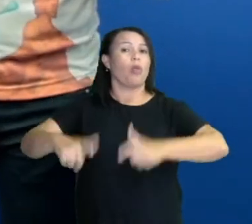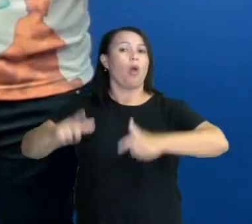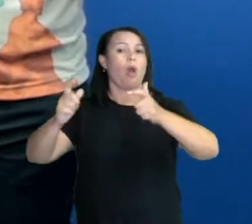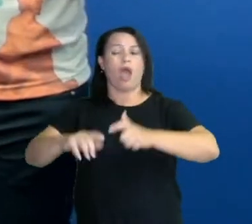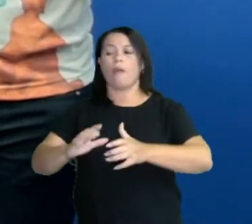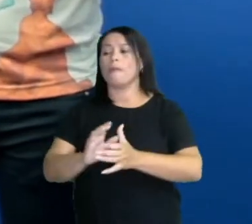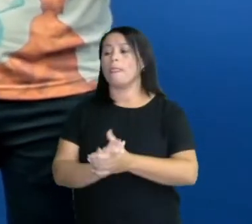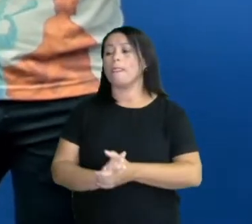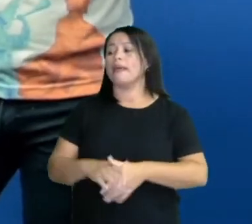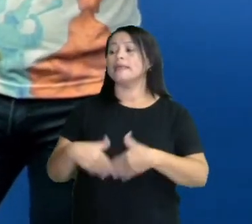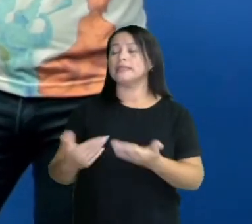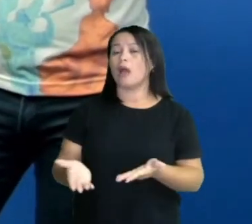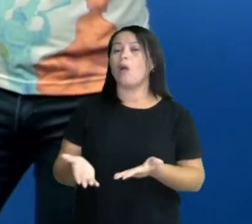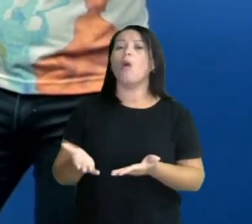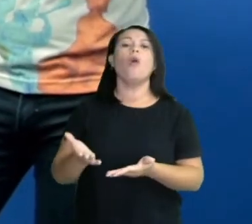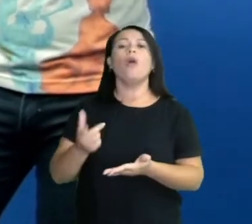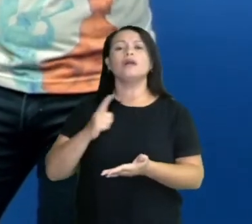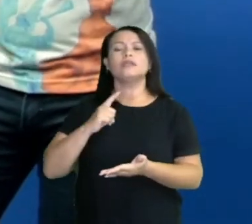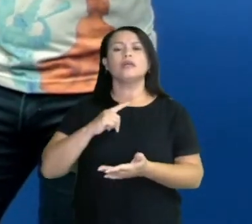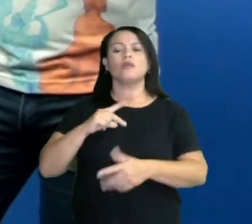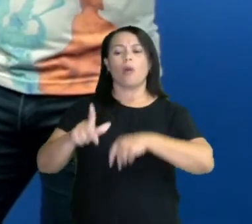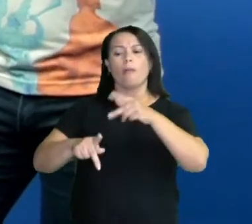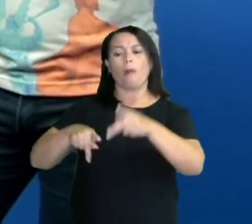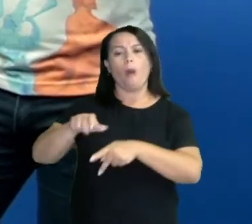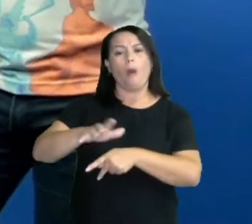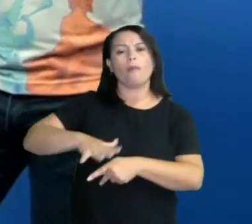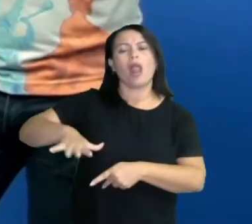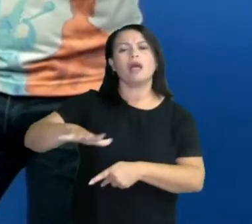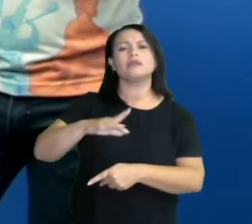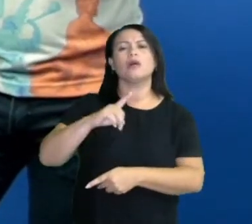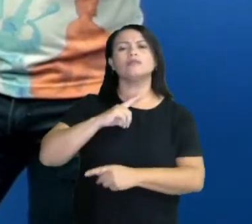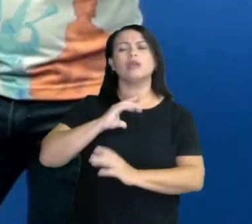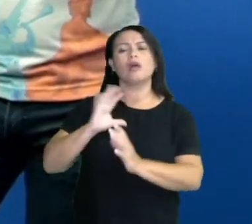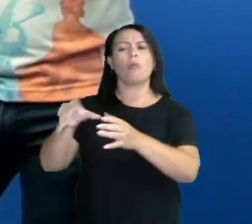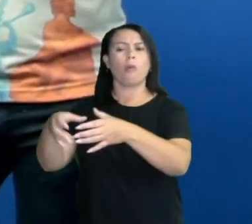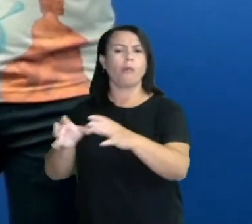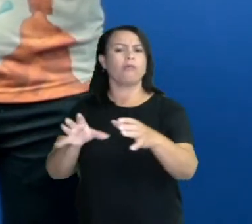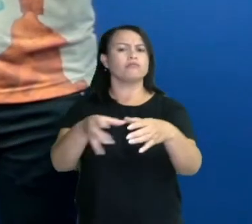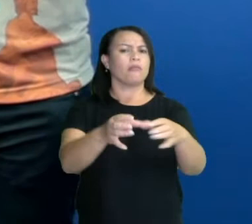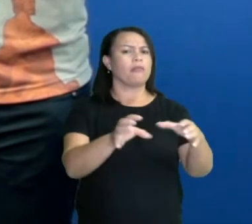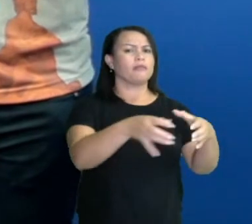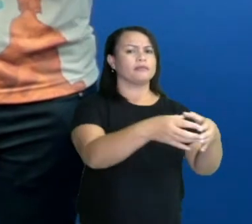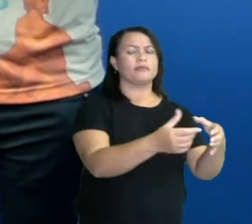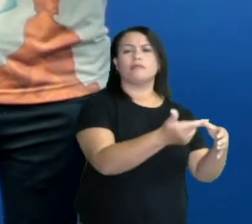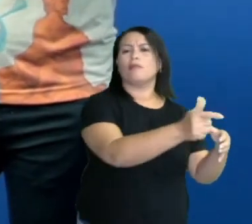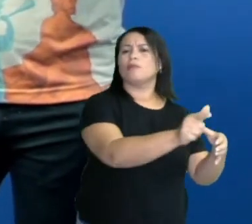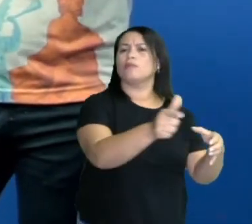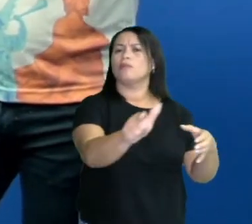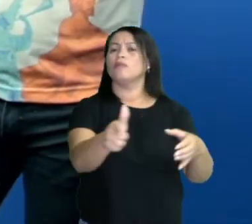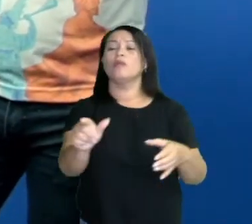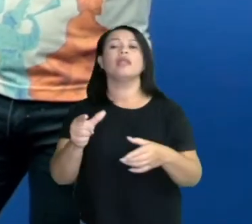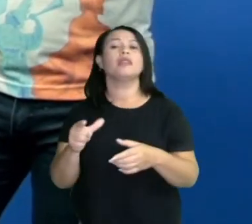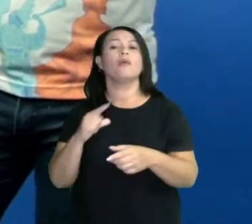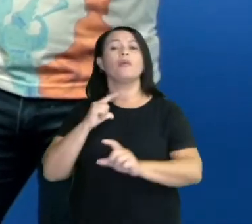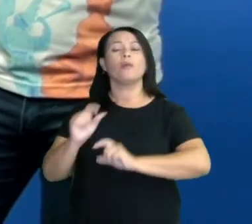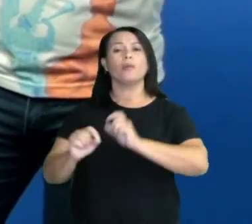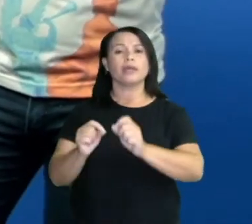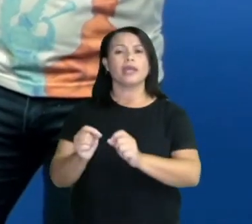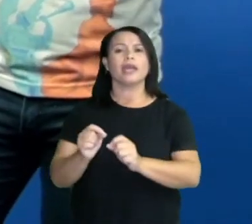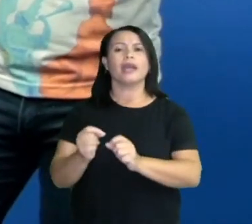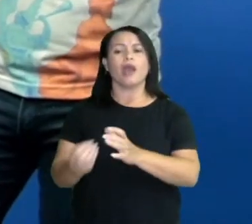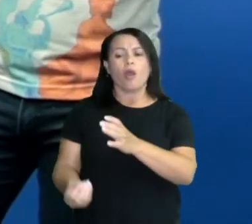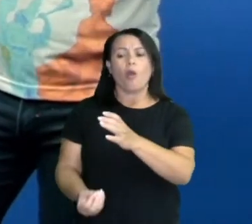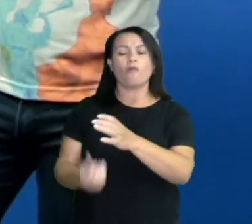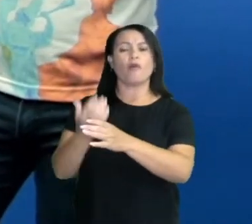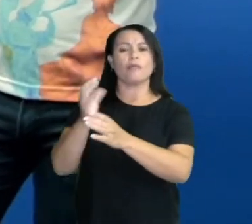A partir disso, com a população de uma espécie, de outra e outra, consideraremos ali a